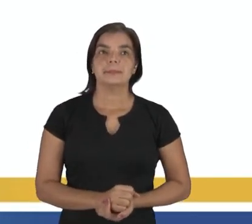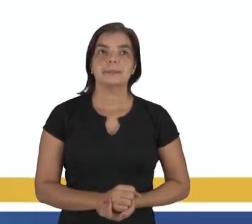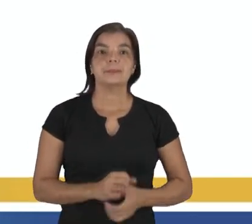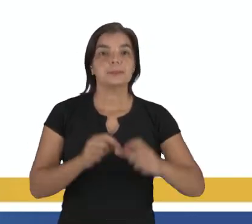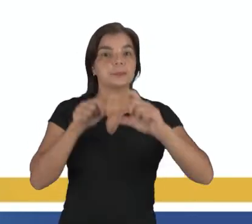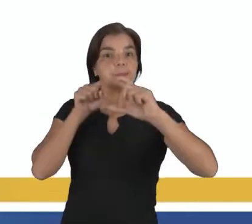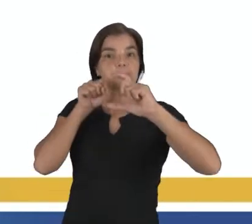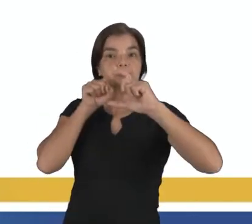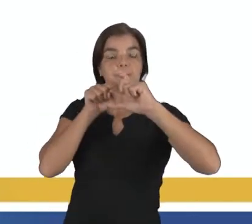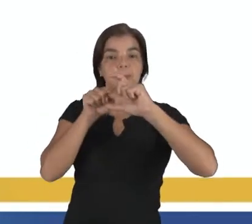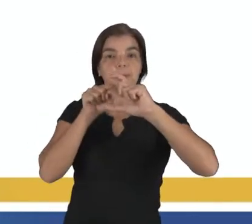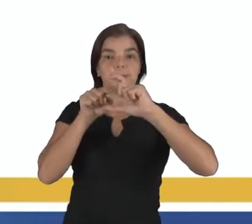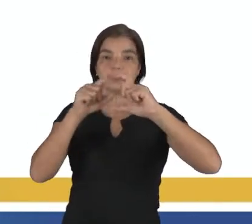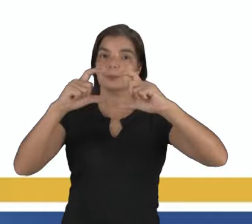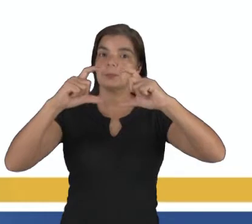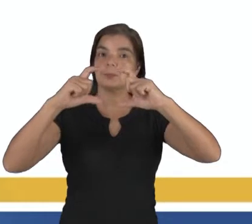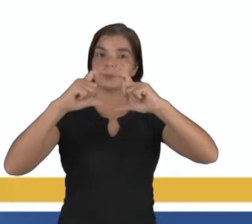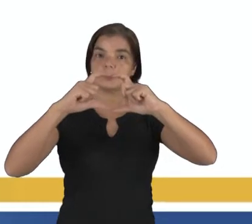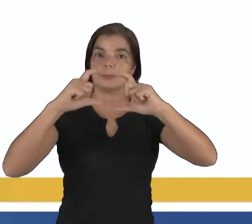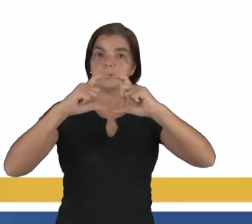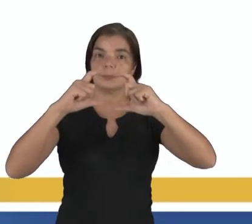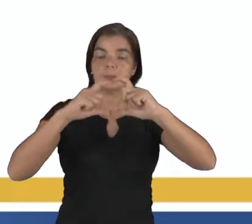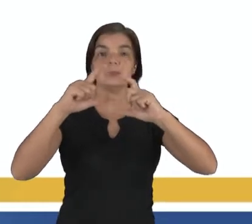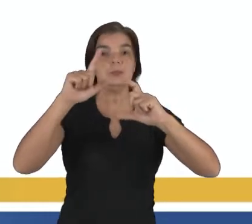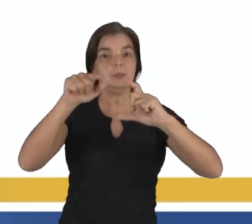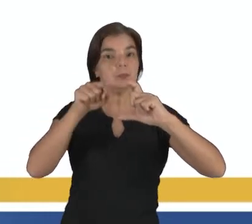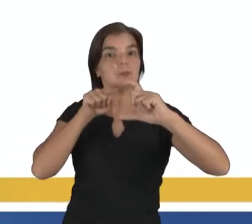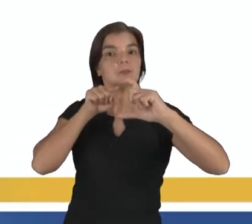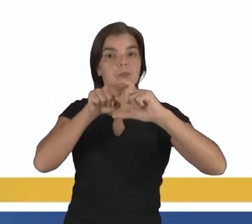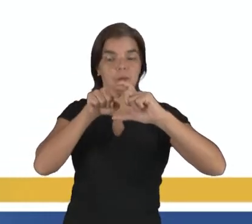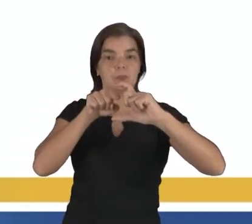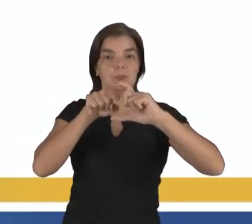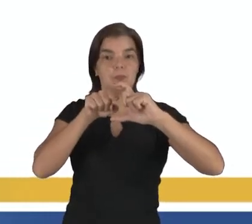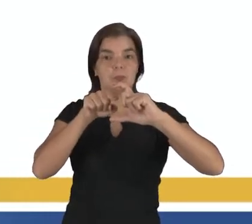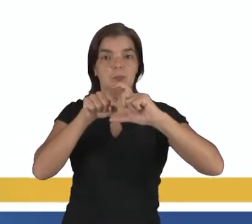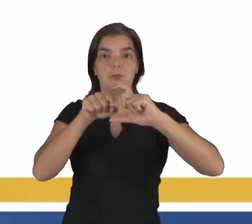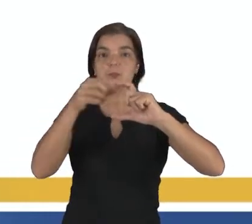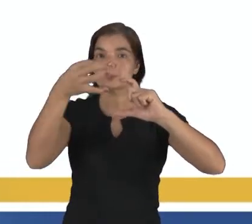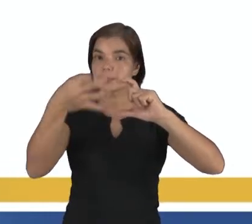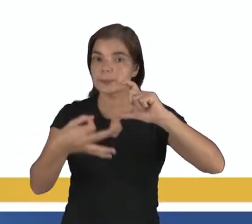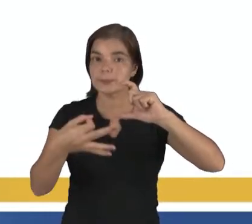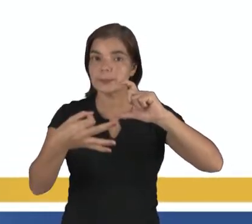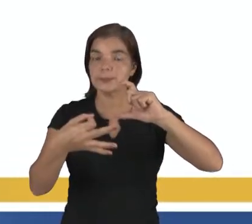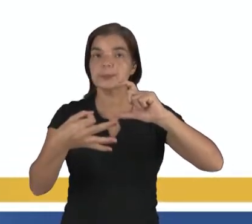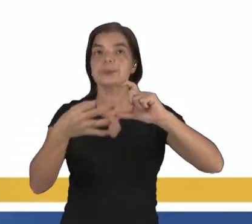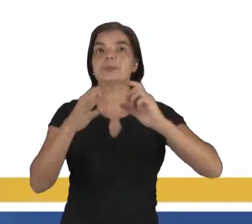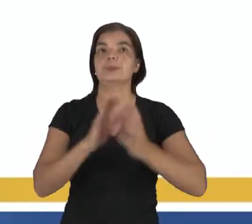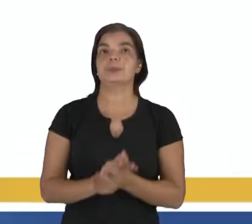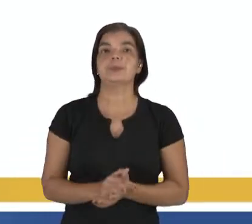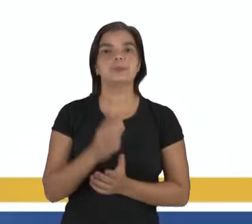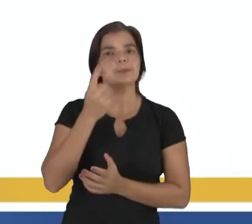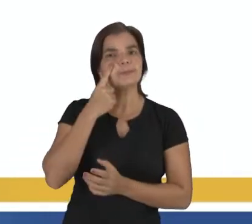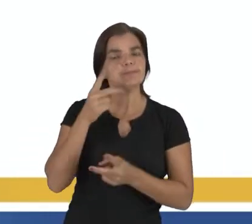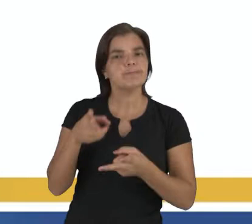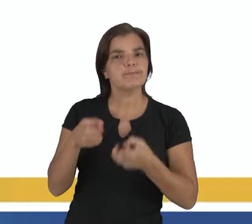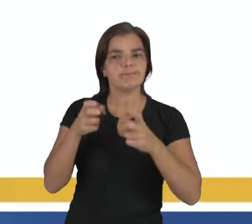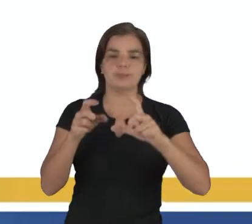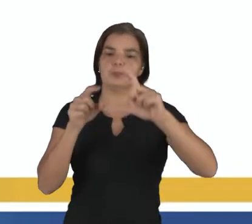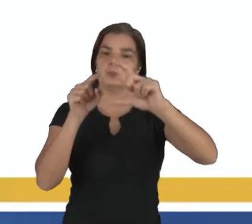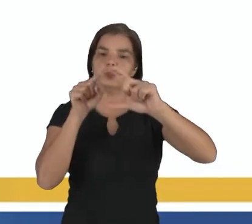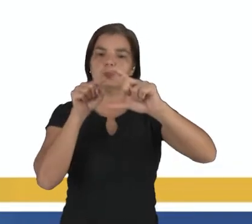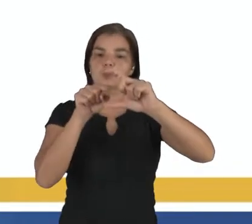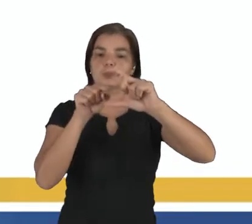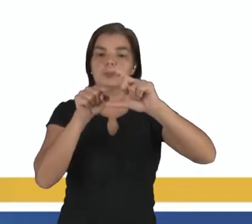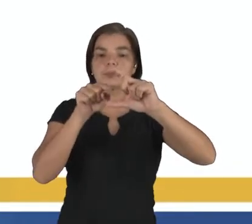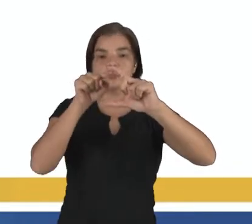O ponto no meio da circunferência é o centro dela, tudo bem? Note que a distância